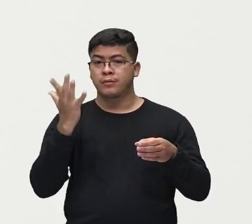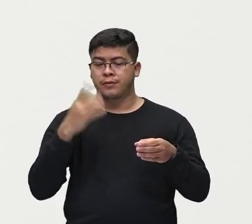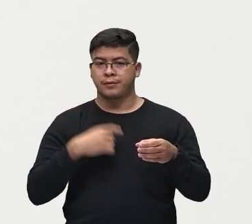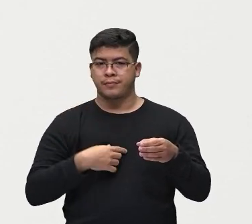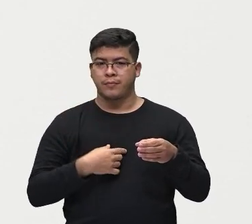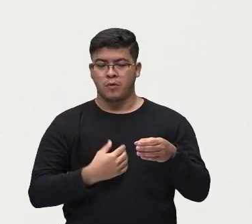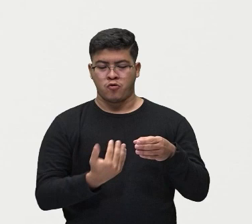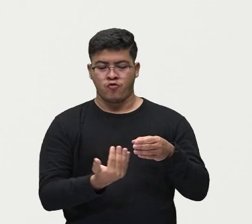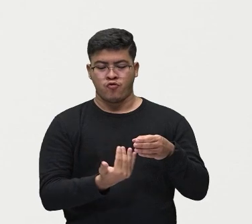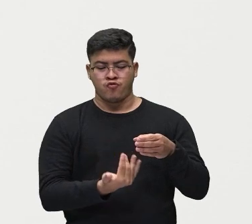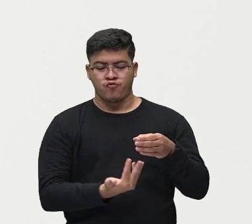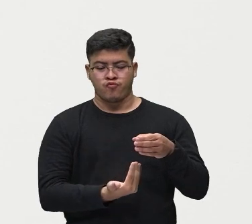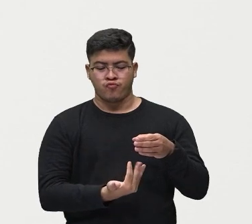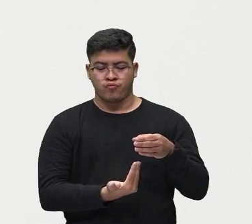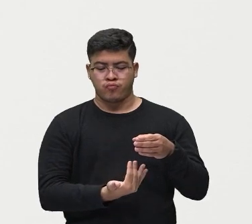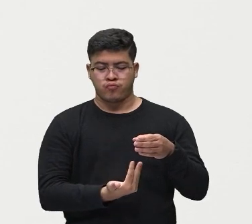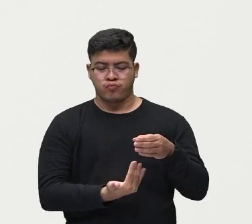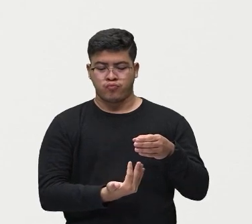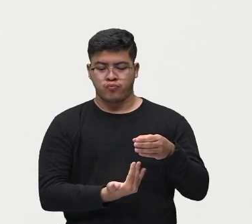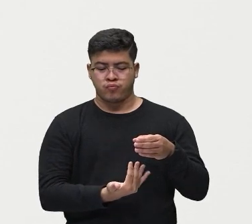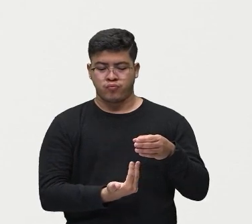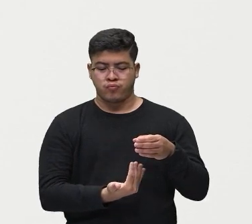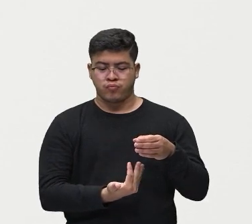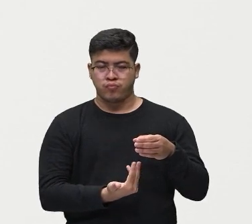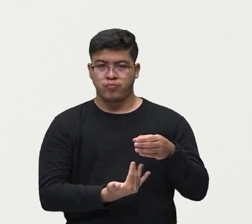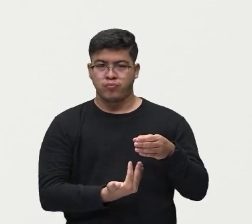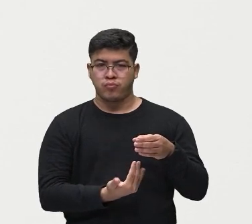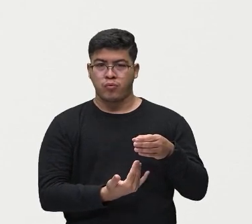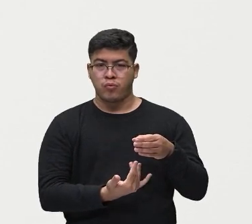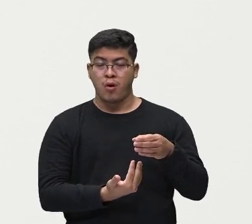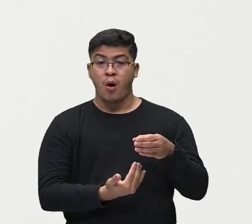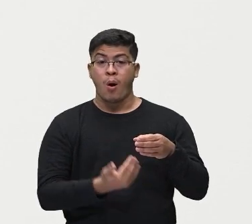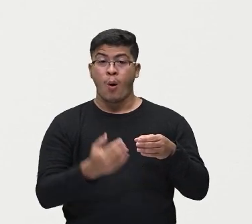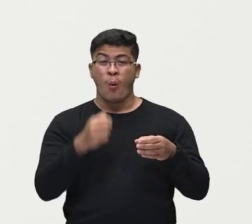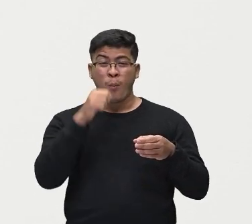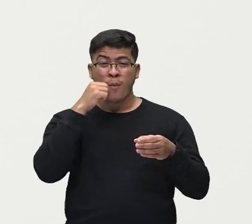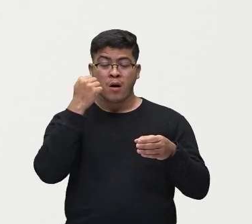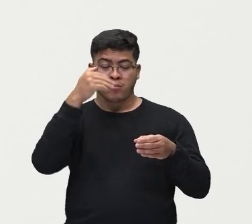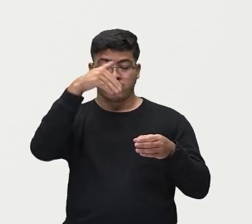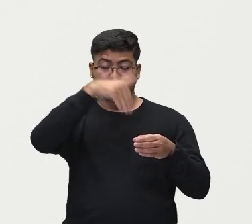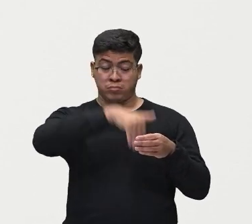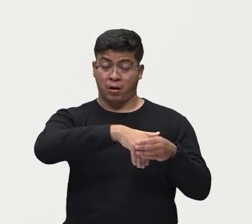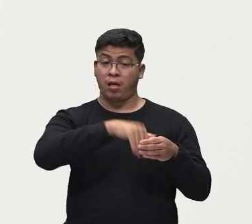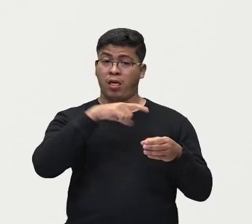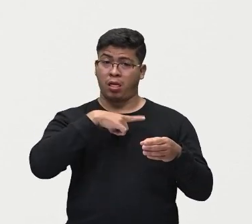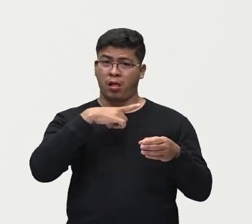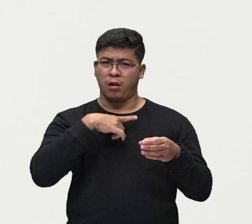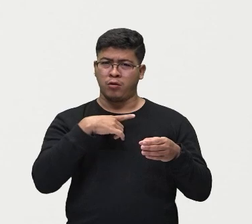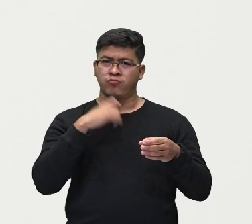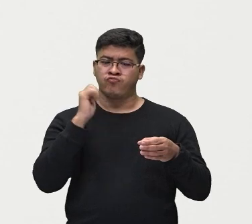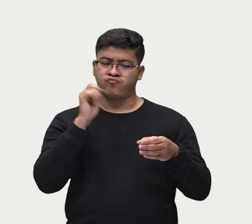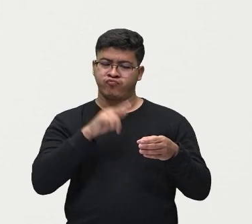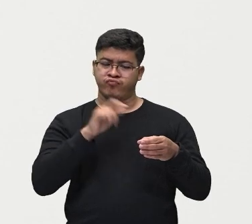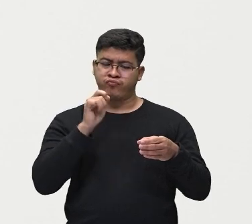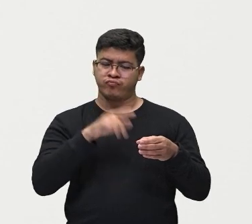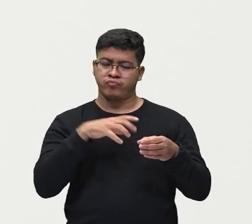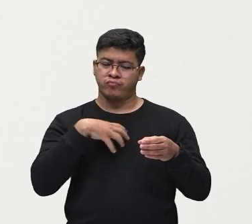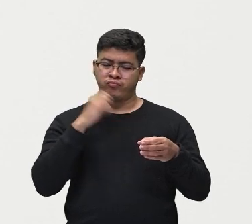ser aquecido, né? A resistência vai fazer o aquecimento desse aparelho por dentro.